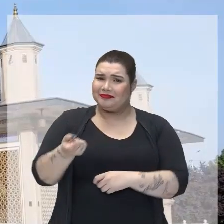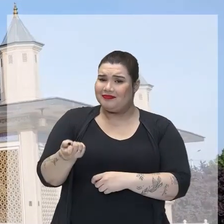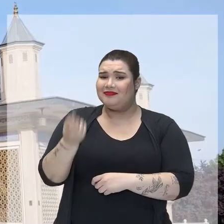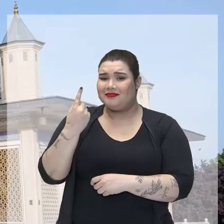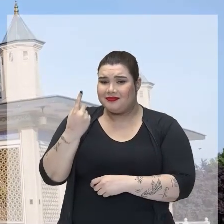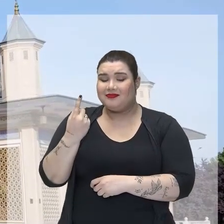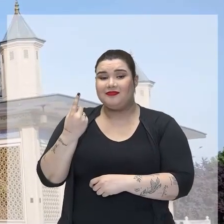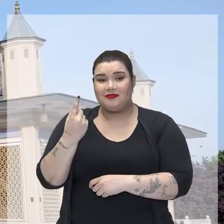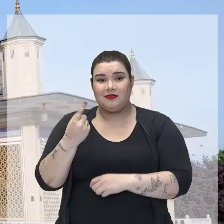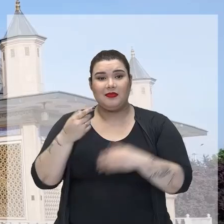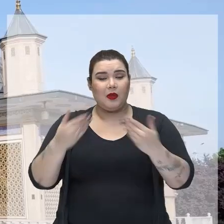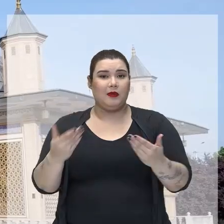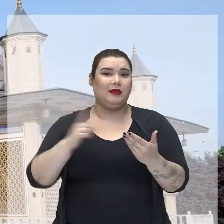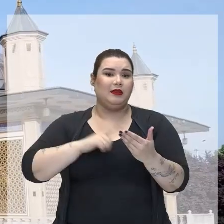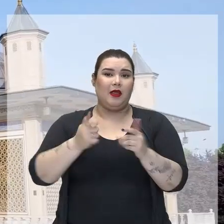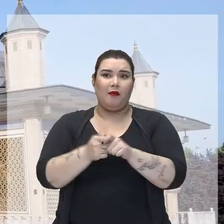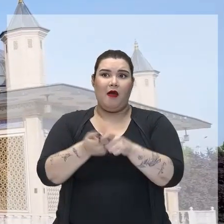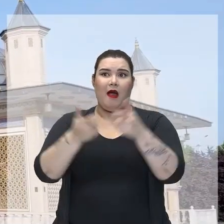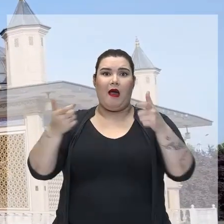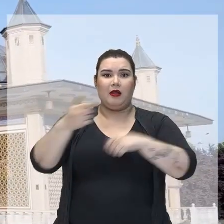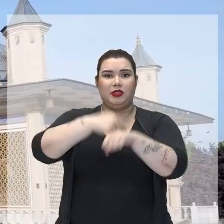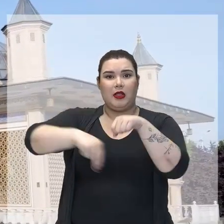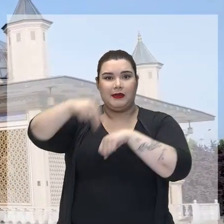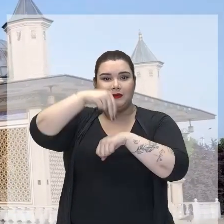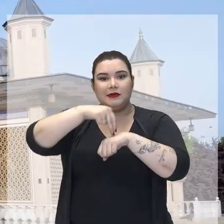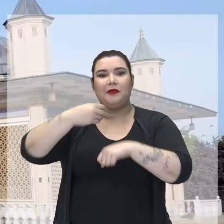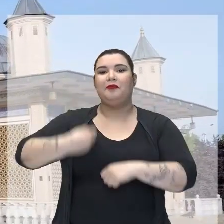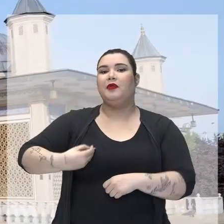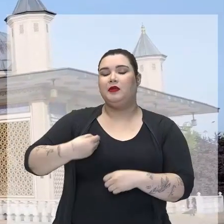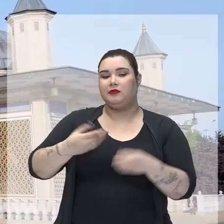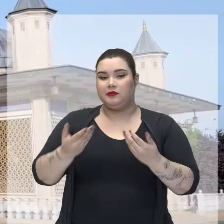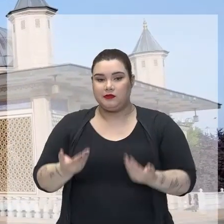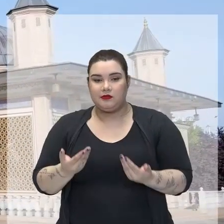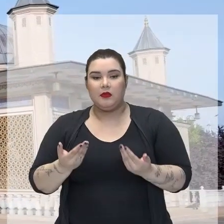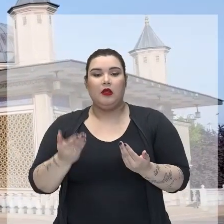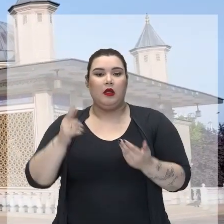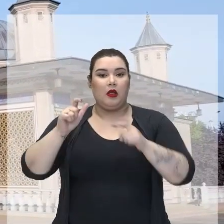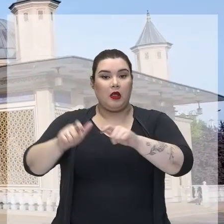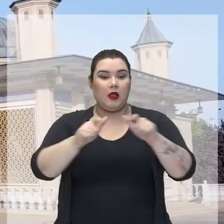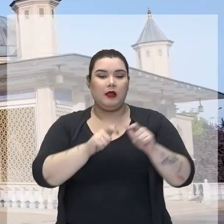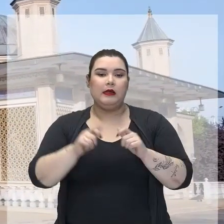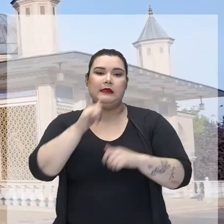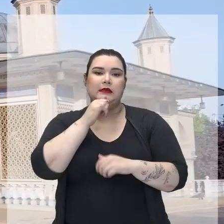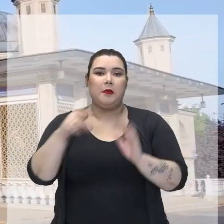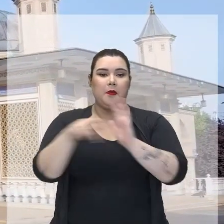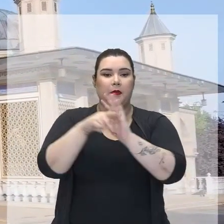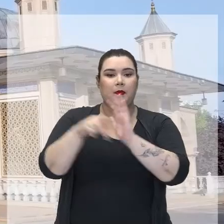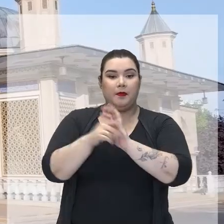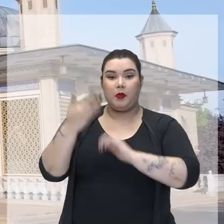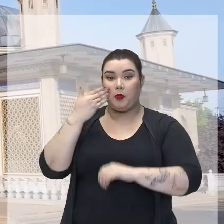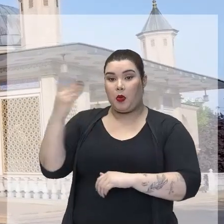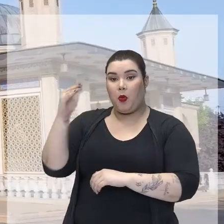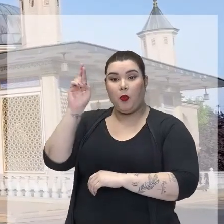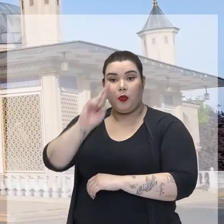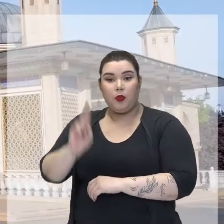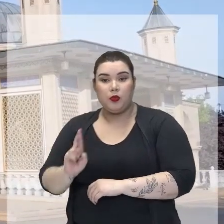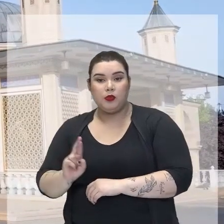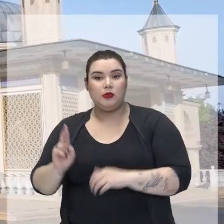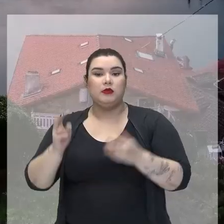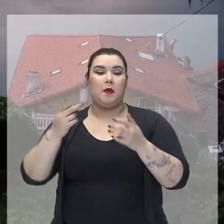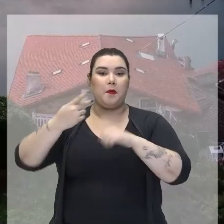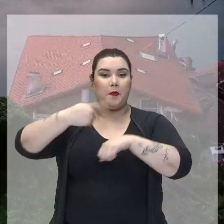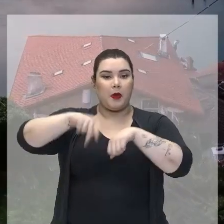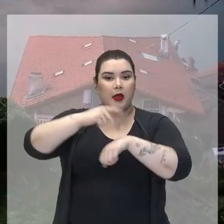Existem muitos exemplos de nações nessa situação. As pessoas lá da Chechênia, na Rússia, querem ser